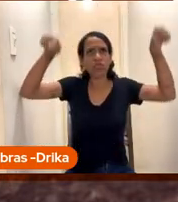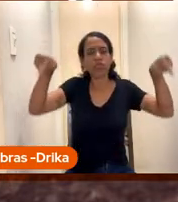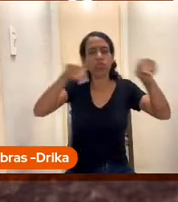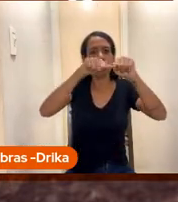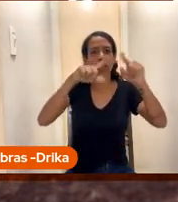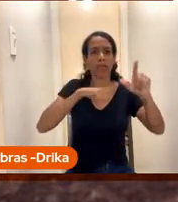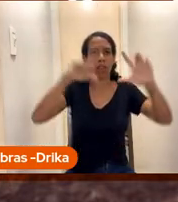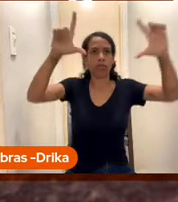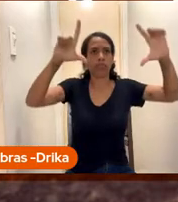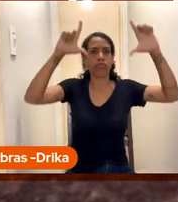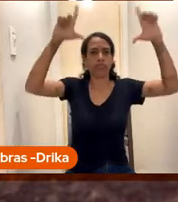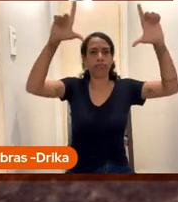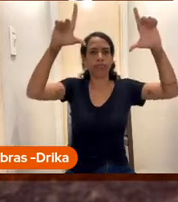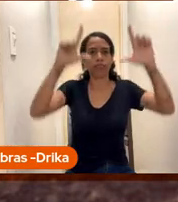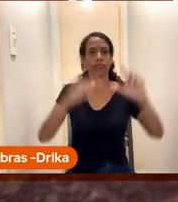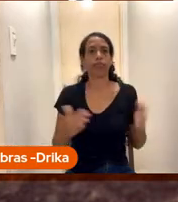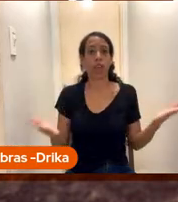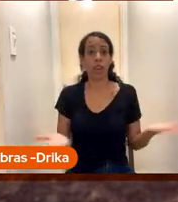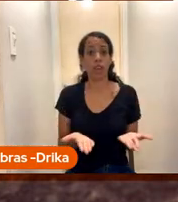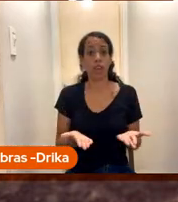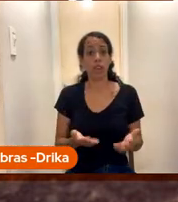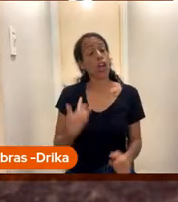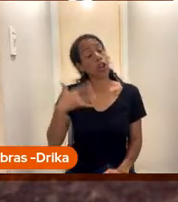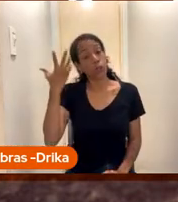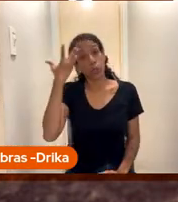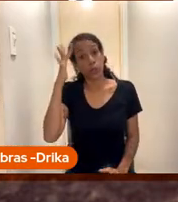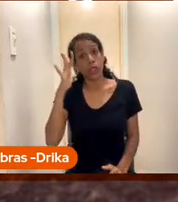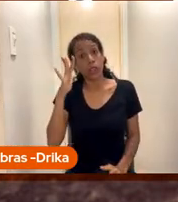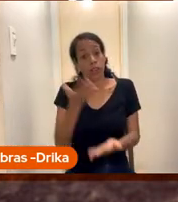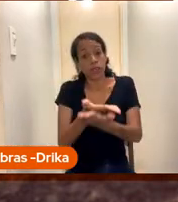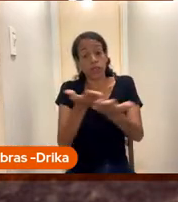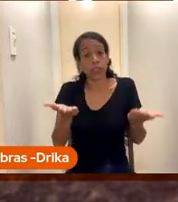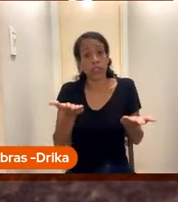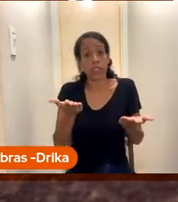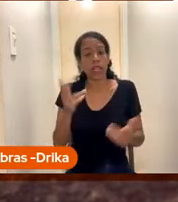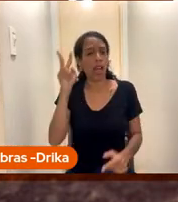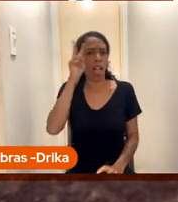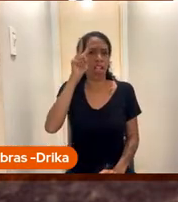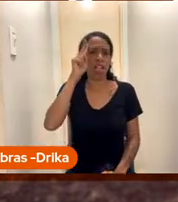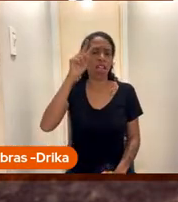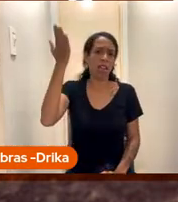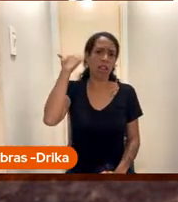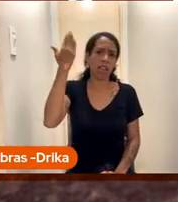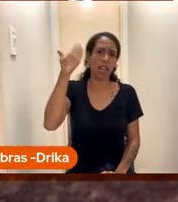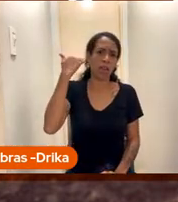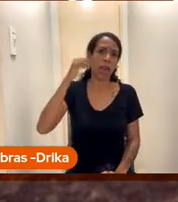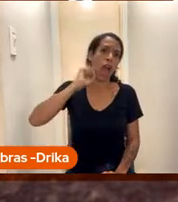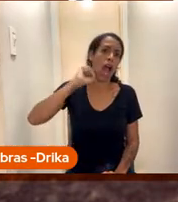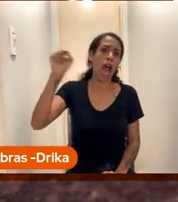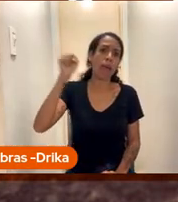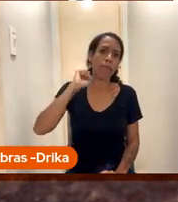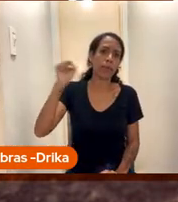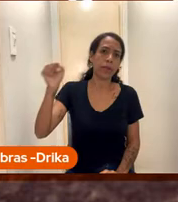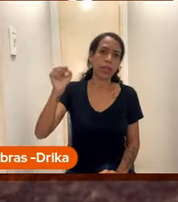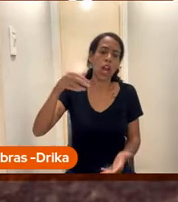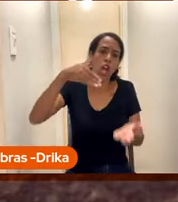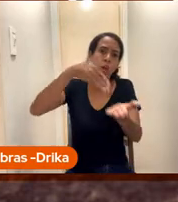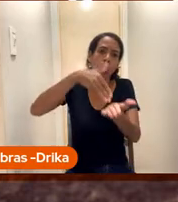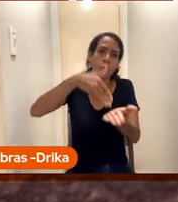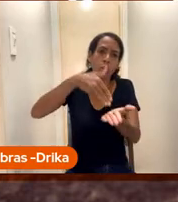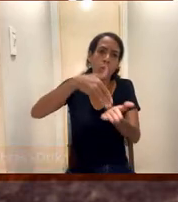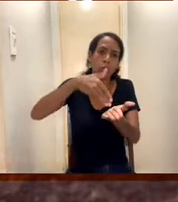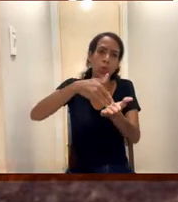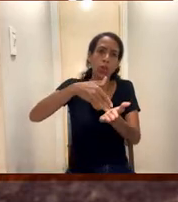na parede. Bom, eu não sei se vocês recordam, mas em abril desse ano, na última edição